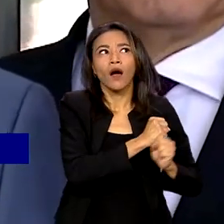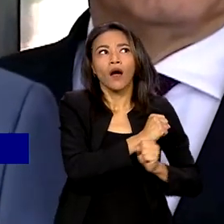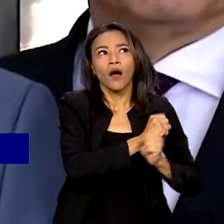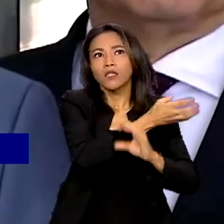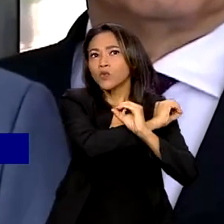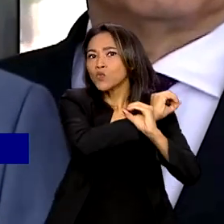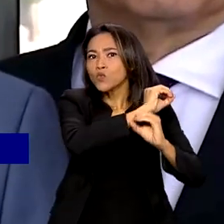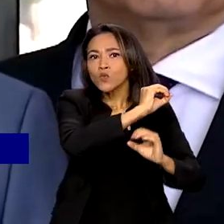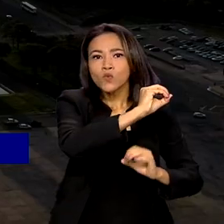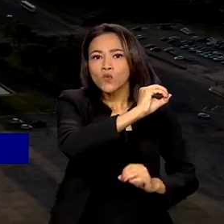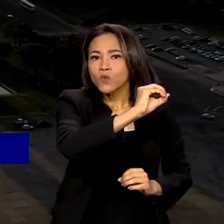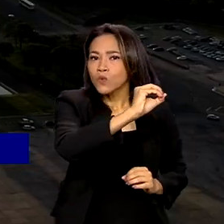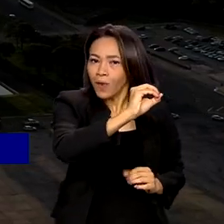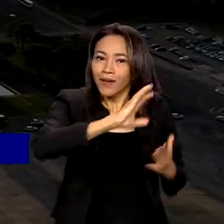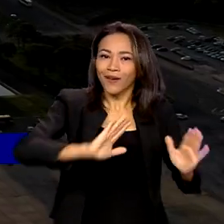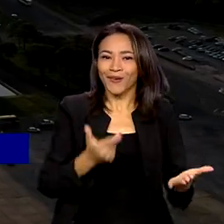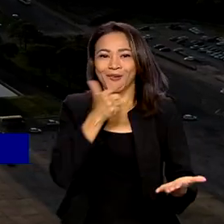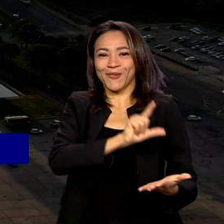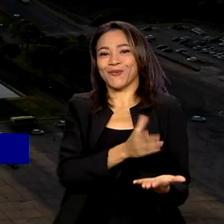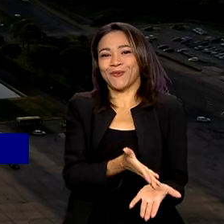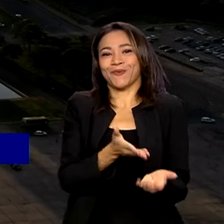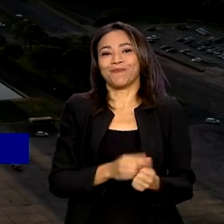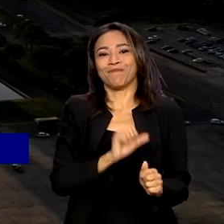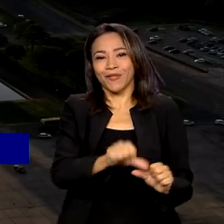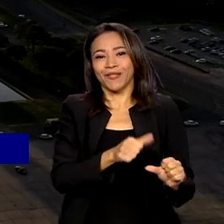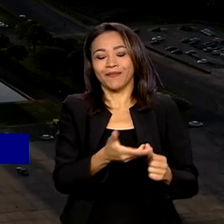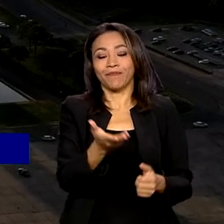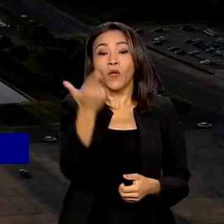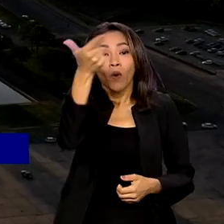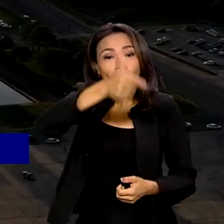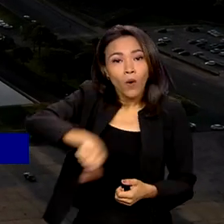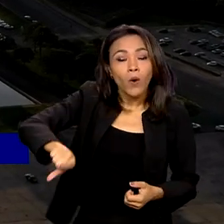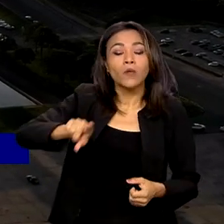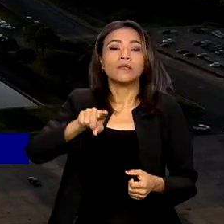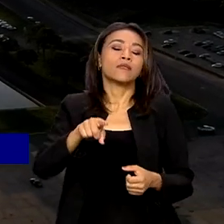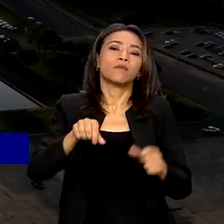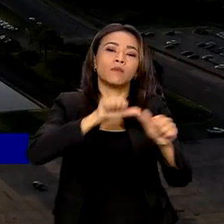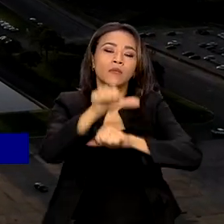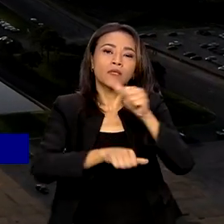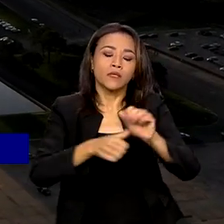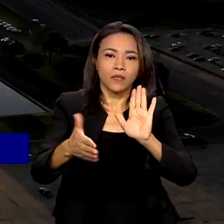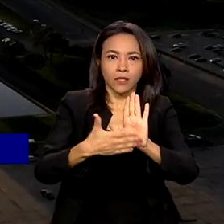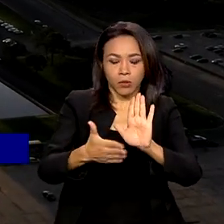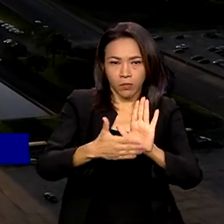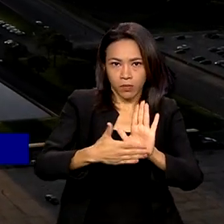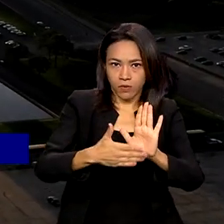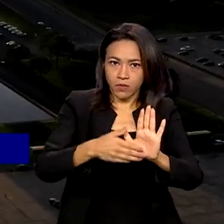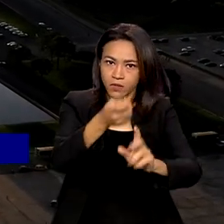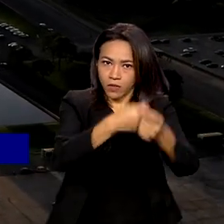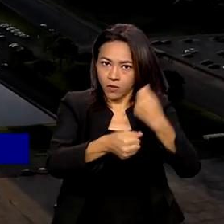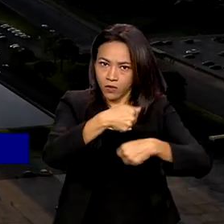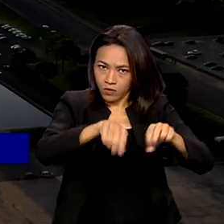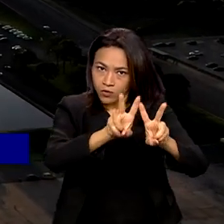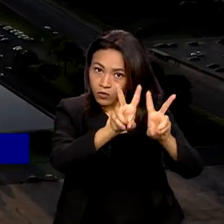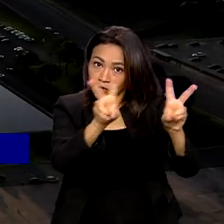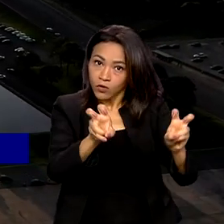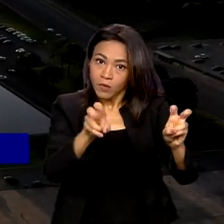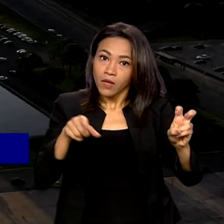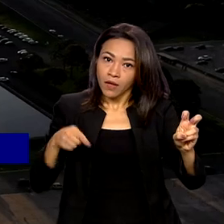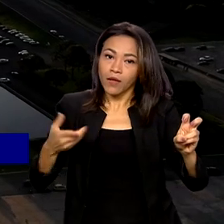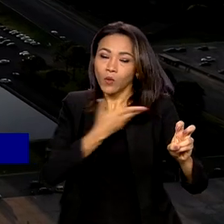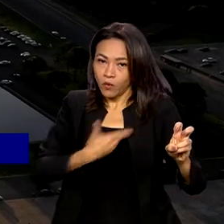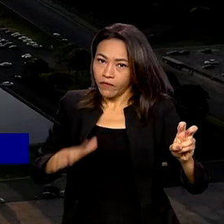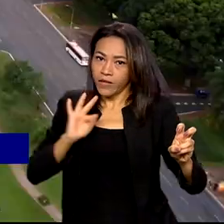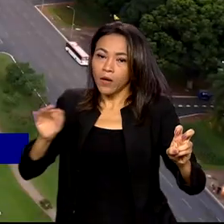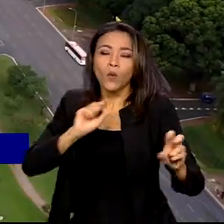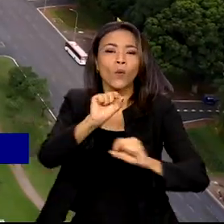que estão colocados para o Brasil. Outra parte importante do tripé de reformas econômicas propostas pelo governo federal é o